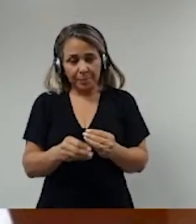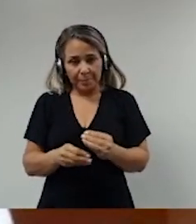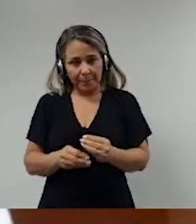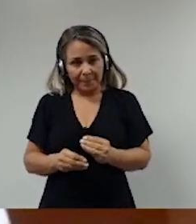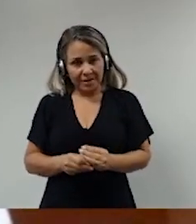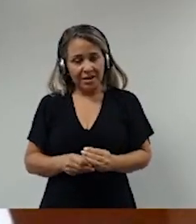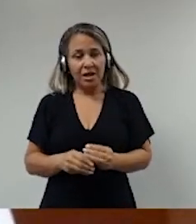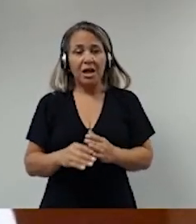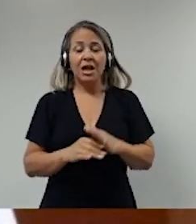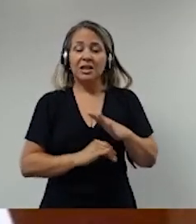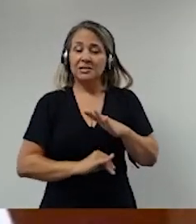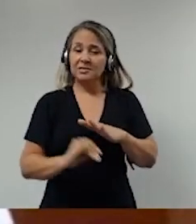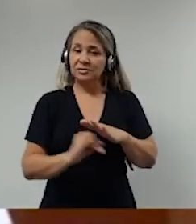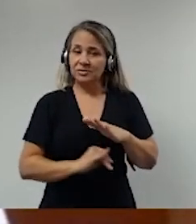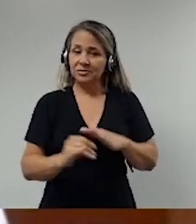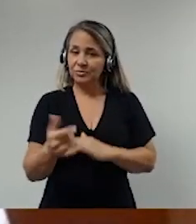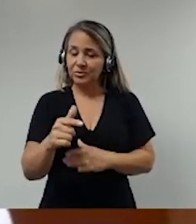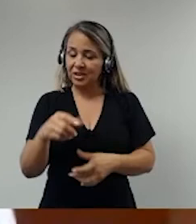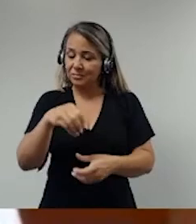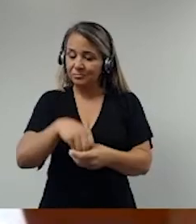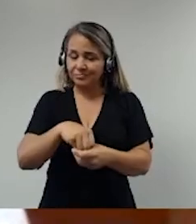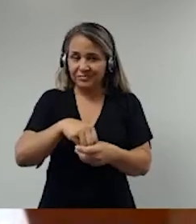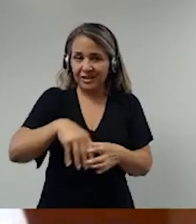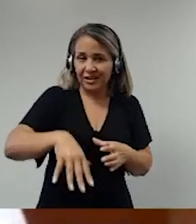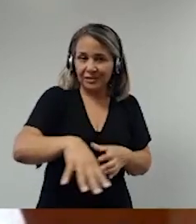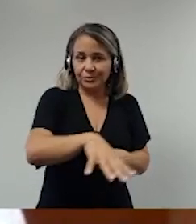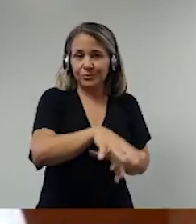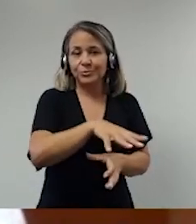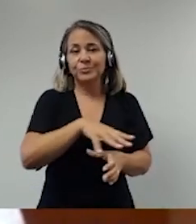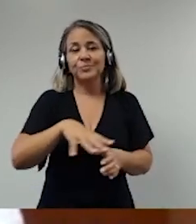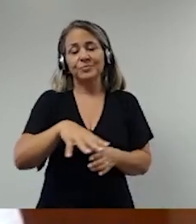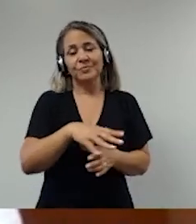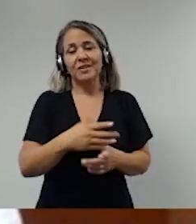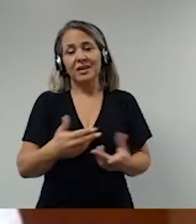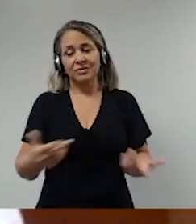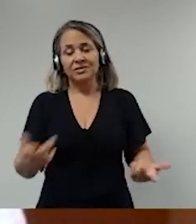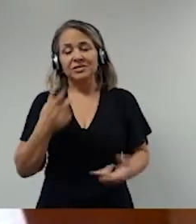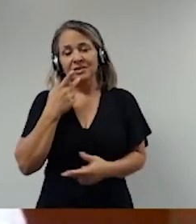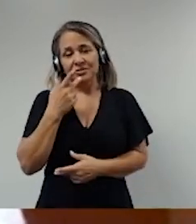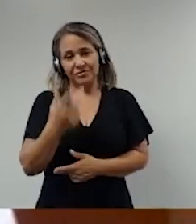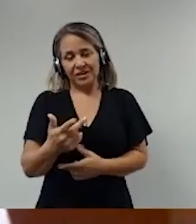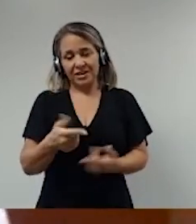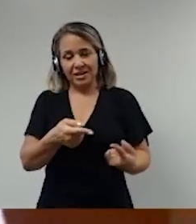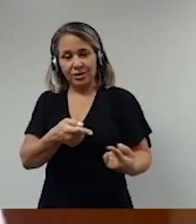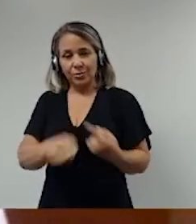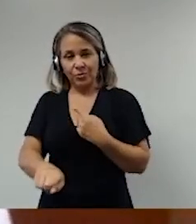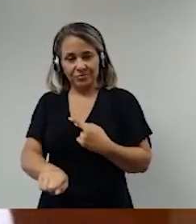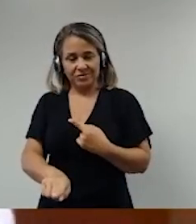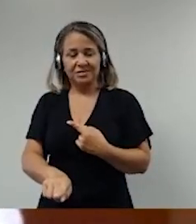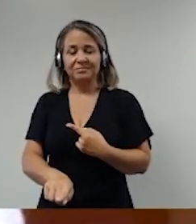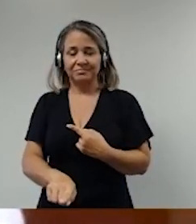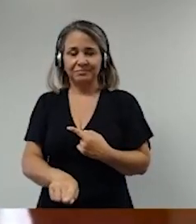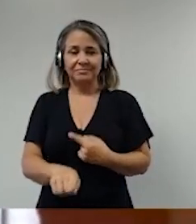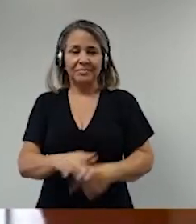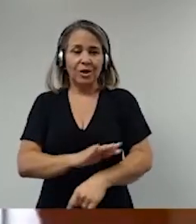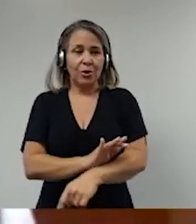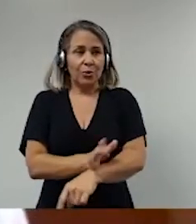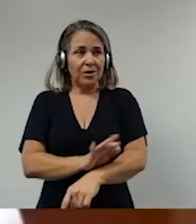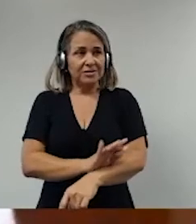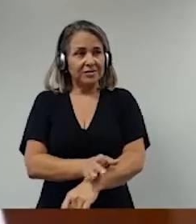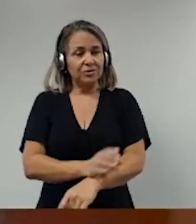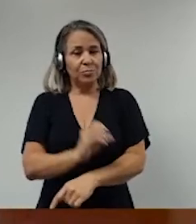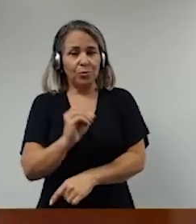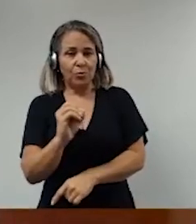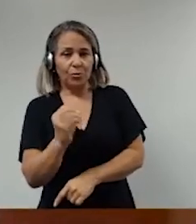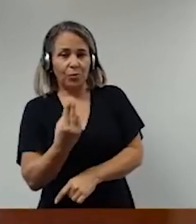instituições elas não reproduzem internamente aquilo que elas dizem combater, que é o racismo e, portanto, a ausência de